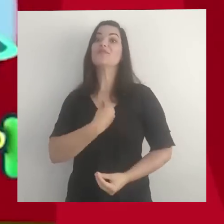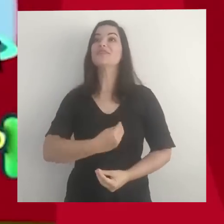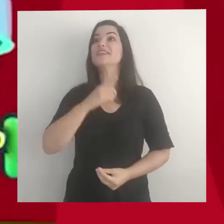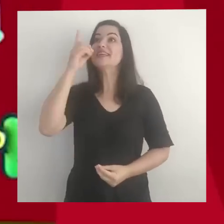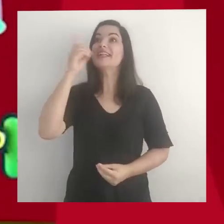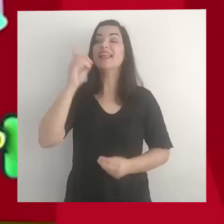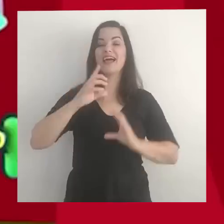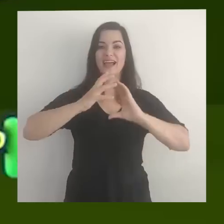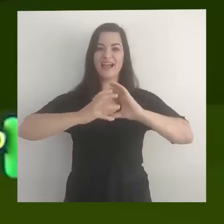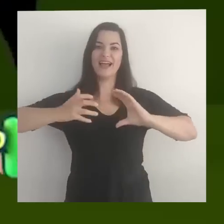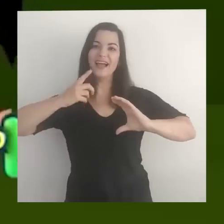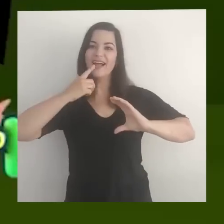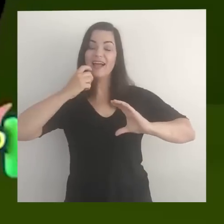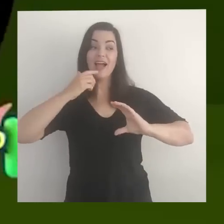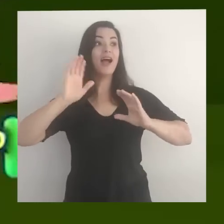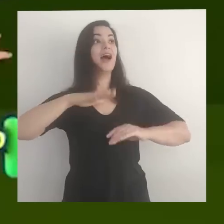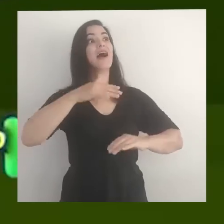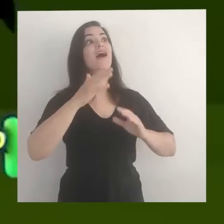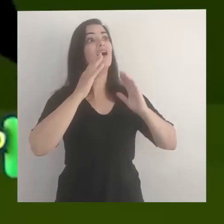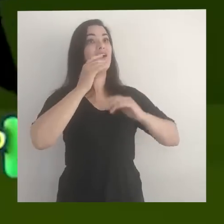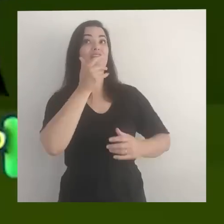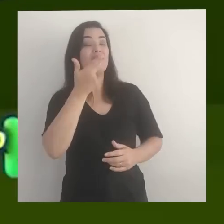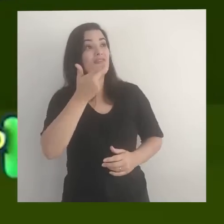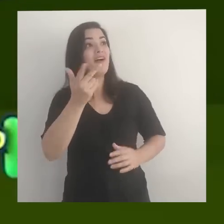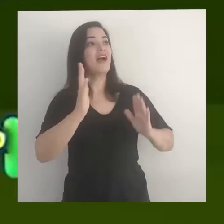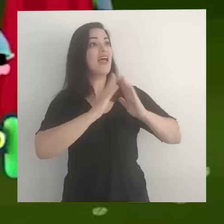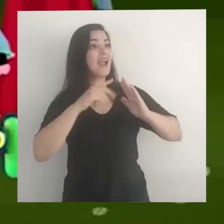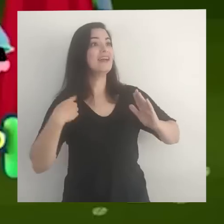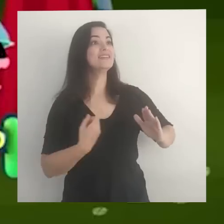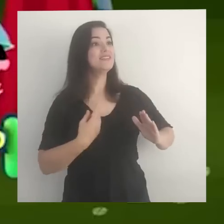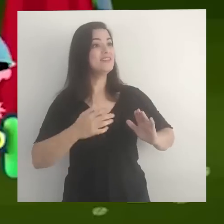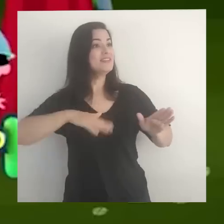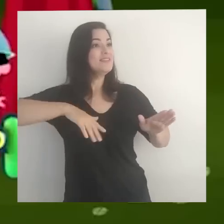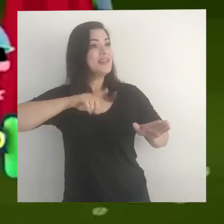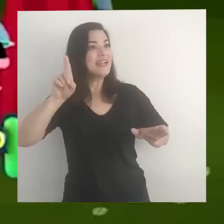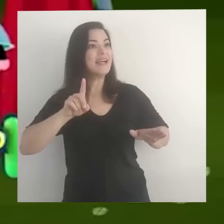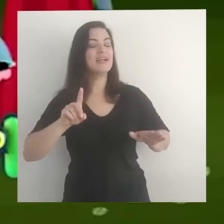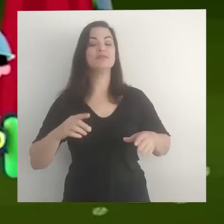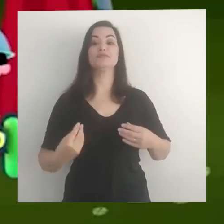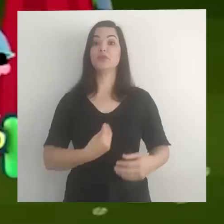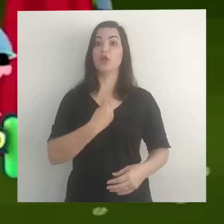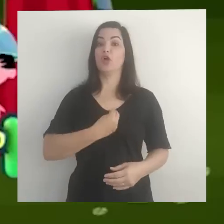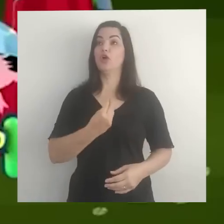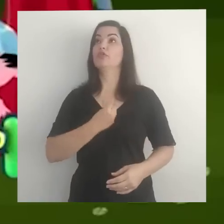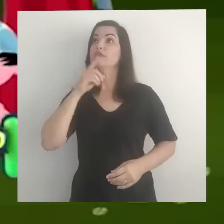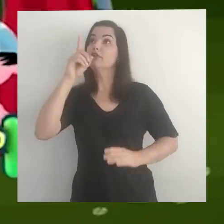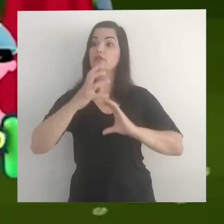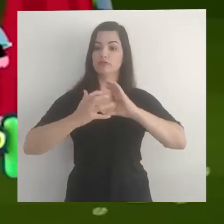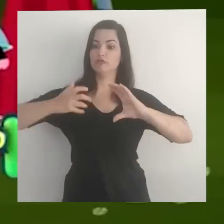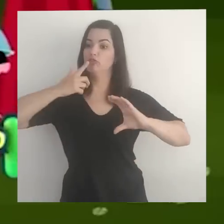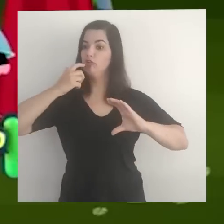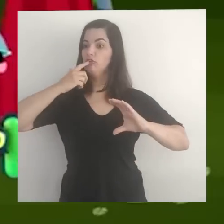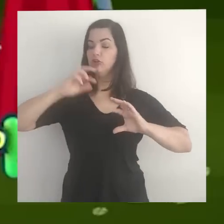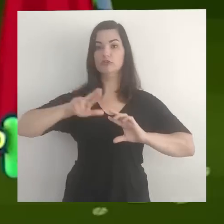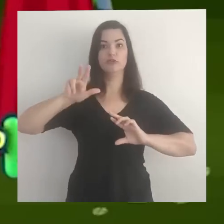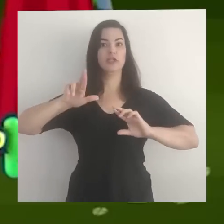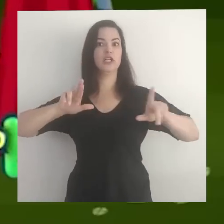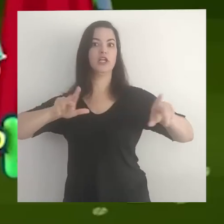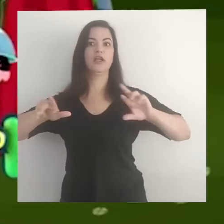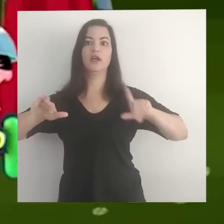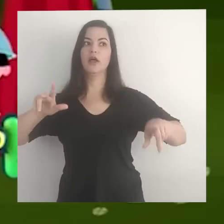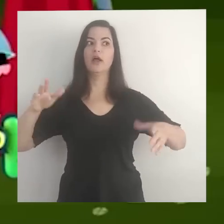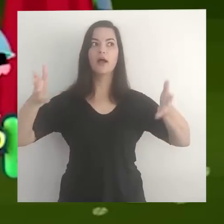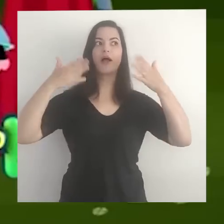casa de praia marciana, Luna. Calma, Júpiter. A vida em Marte seria bem diferente.